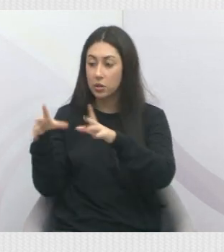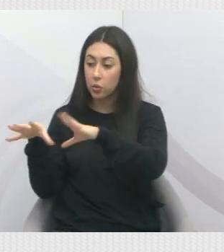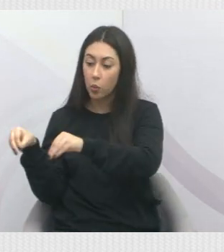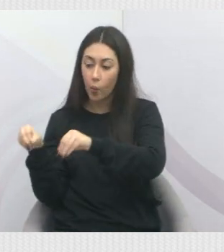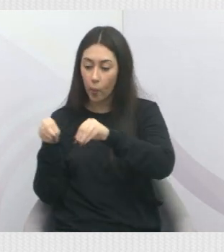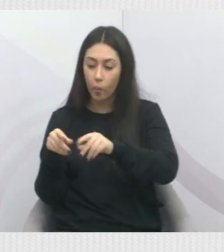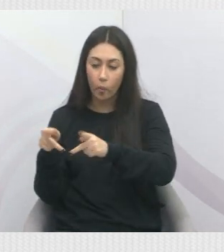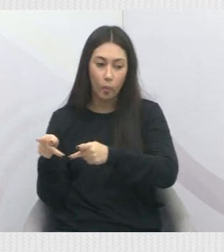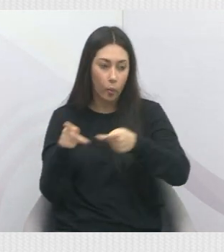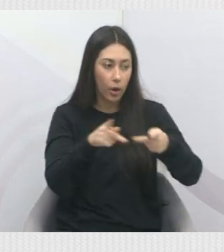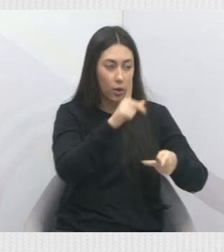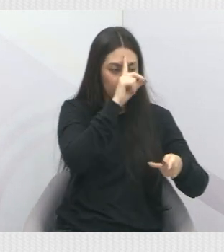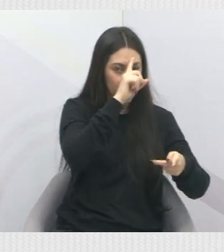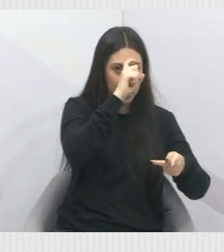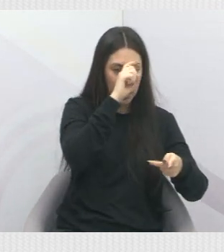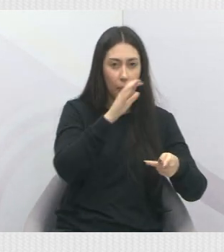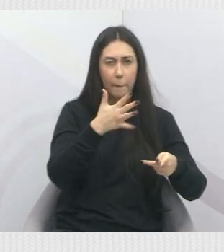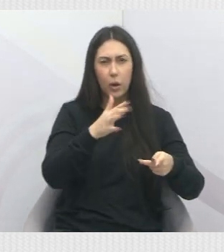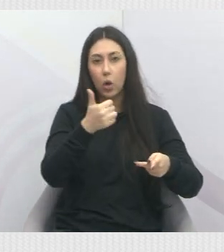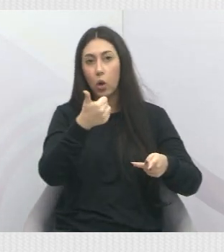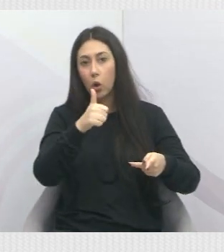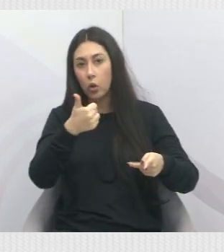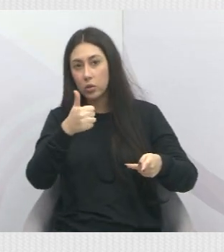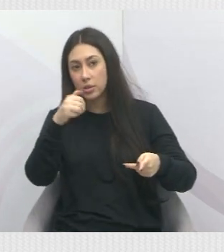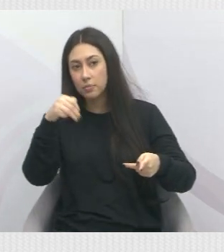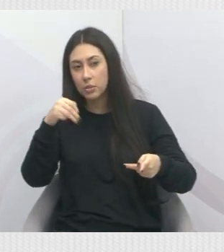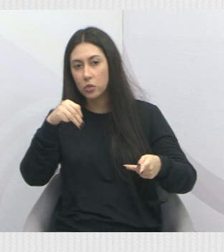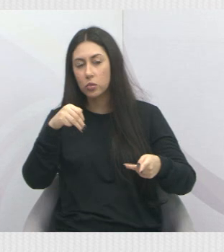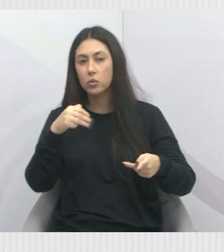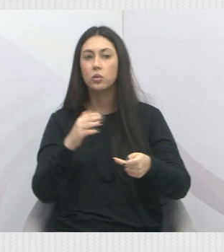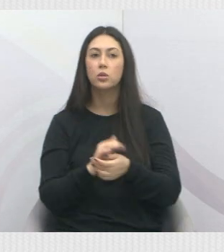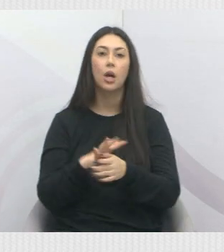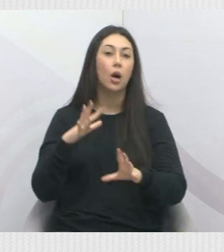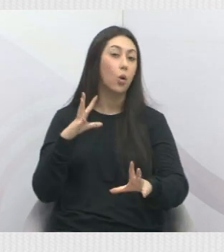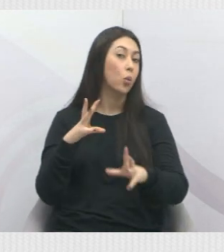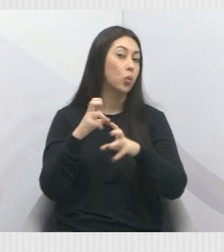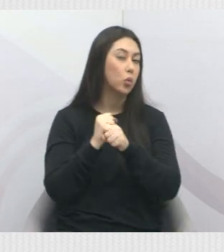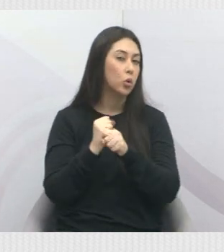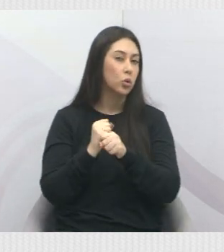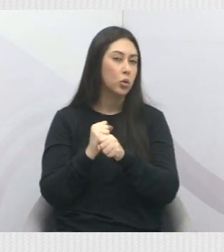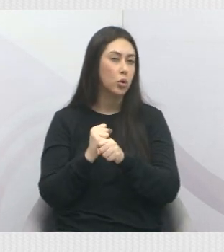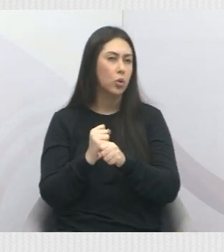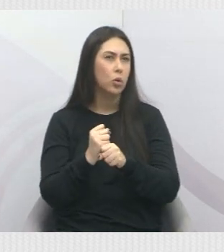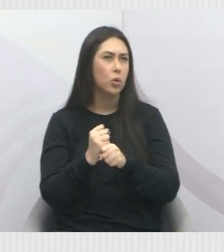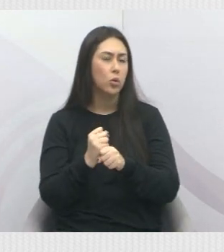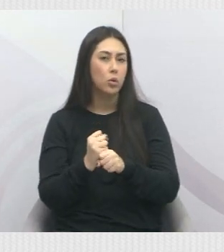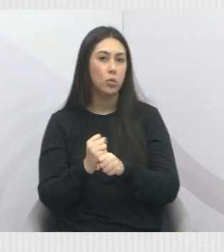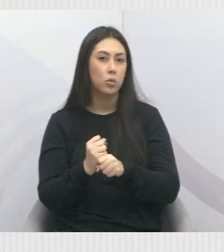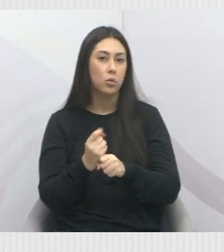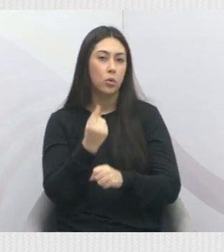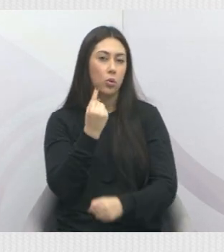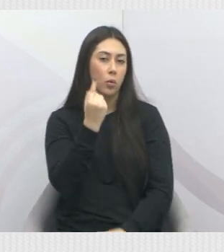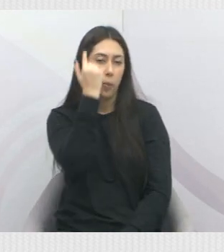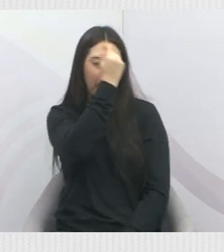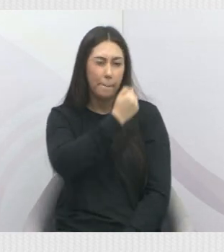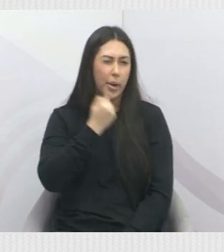referência, 11 minutos. E a gente teve, então, um tempo médio de resposta total em 1 hora e 19